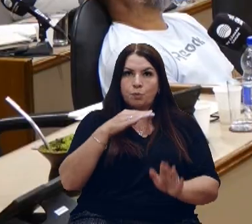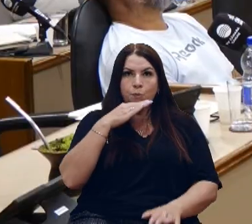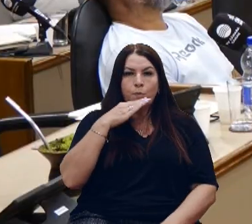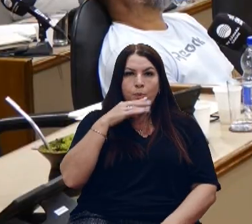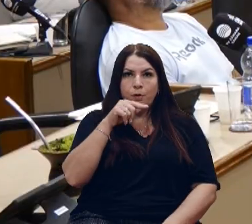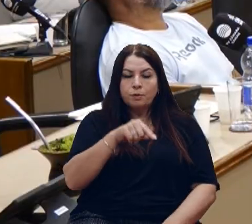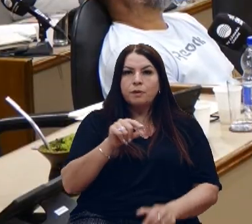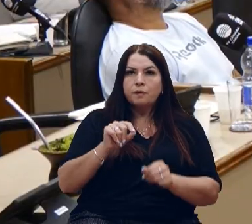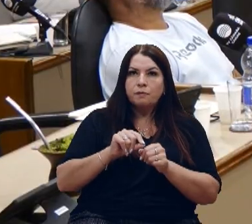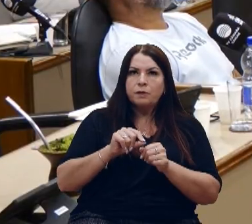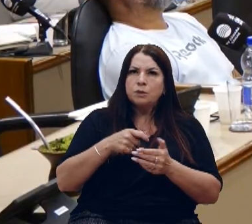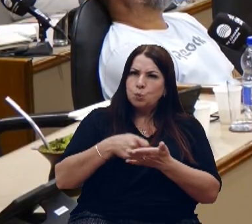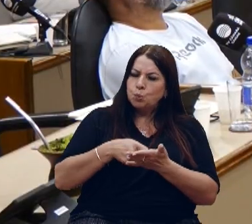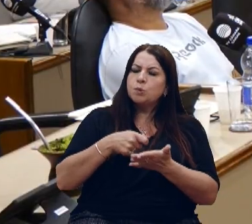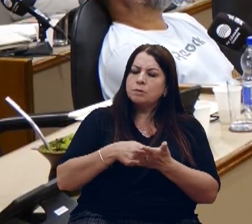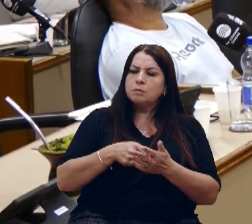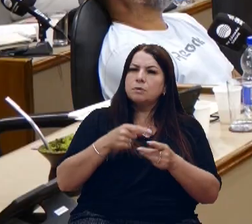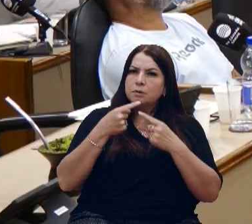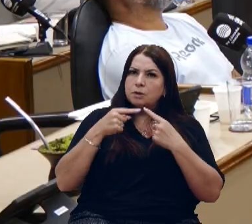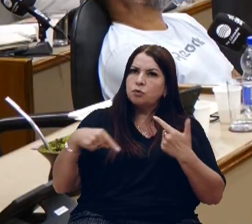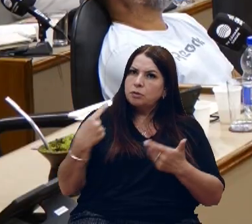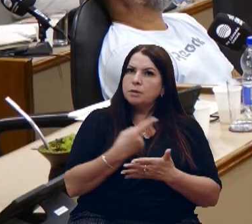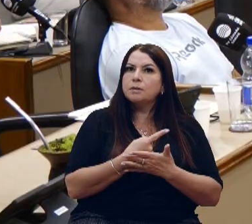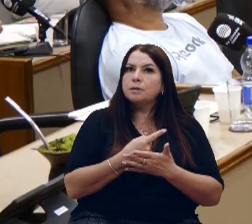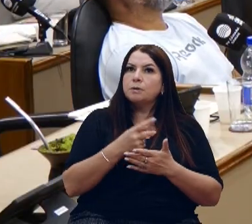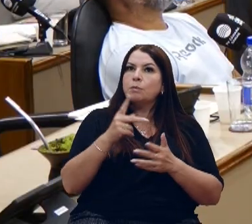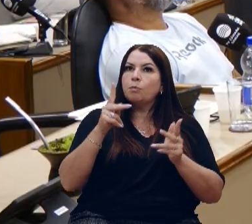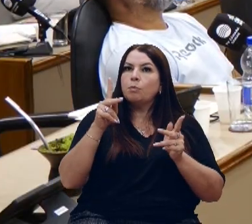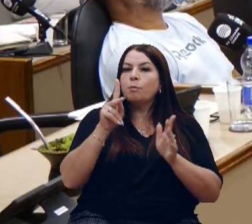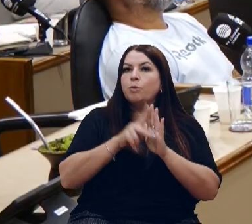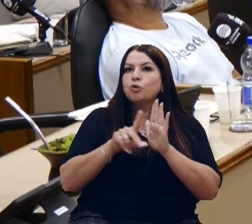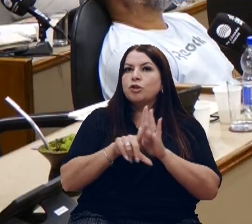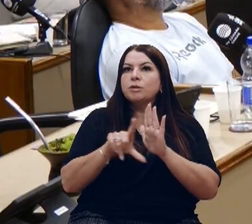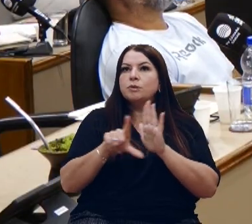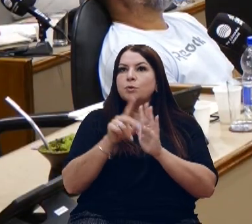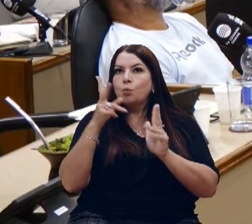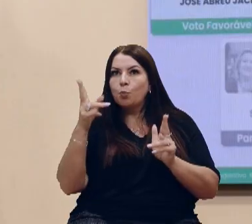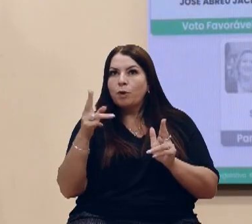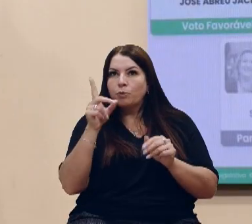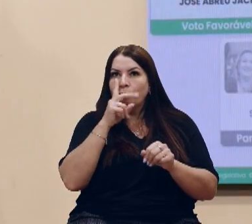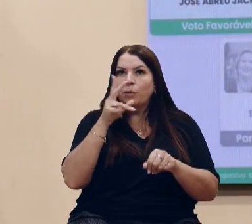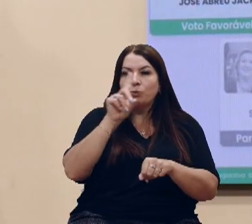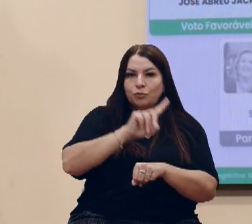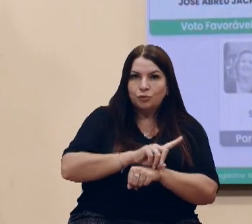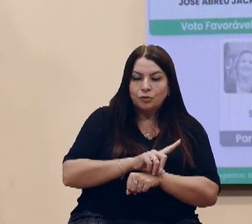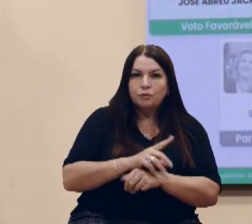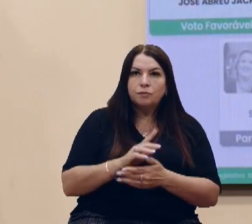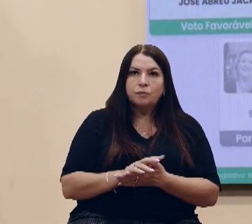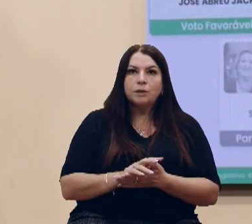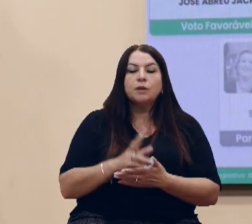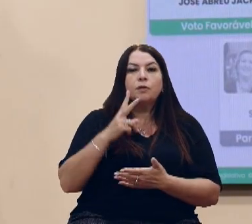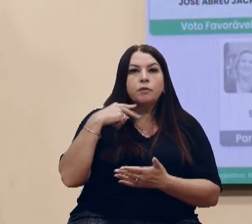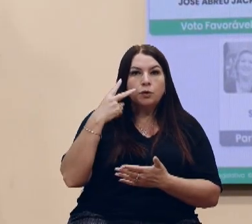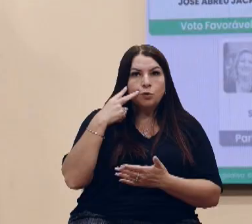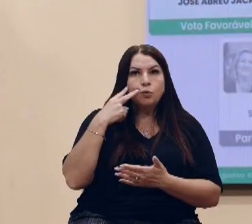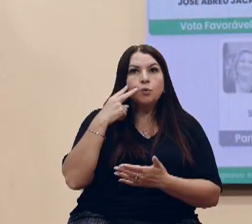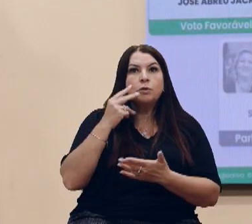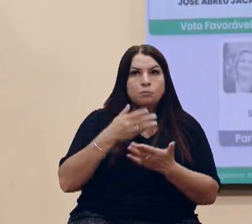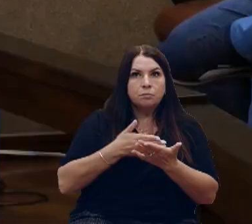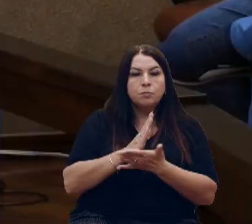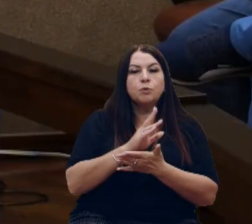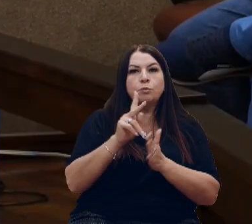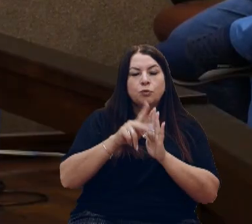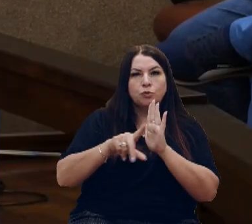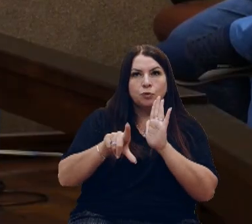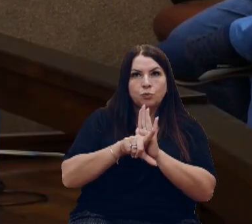Bortola fez duras críticas, pois os dois projetos iguais foram à pauta no mesmo dia. Também os vereadores deram aval ao projeto